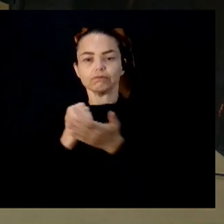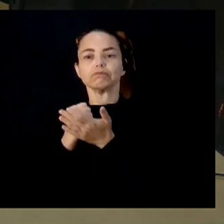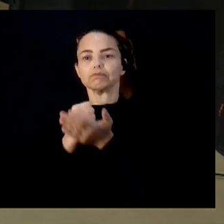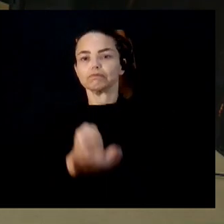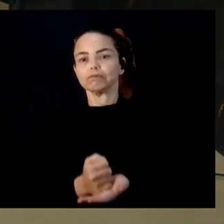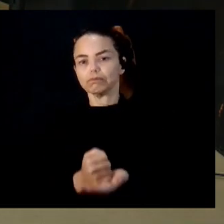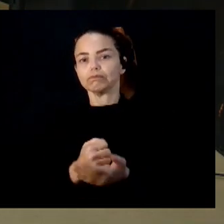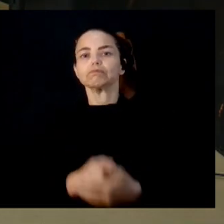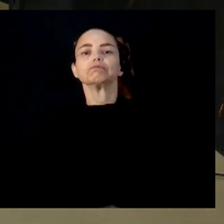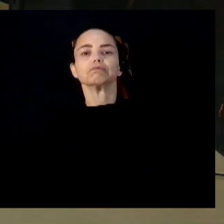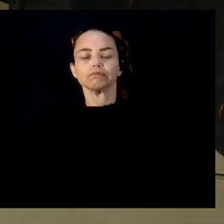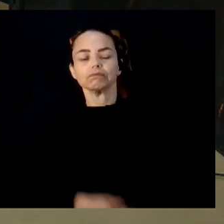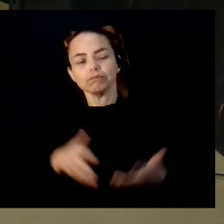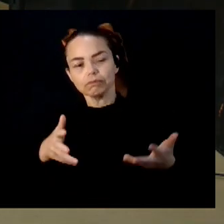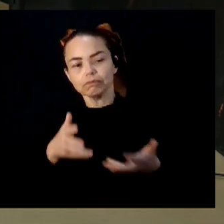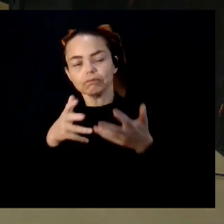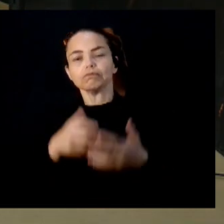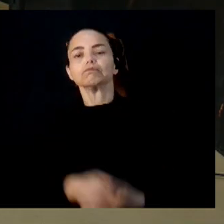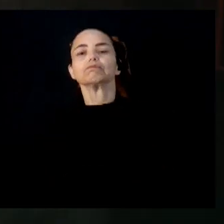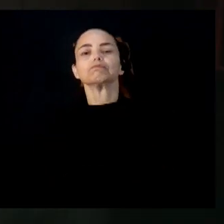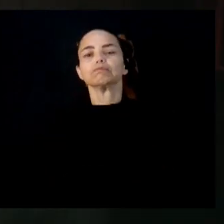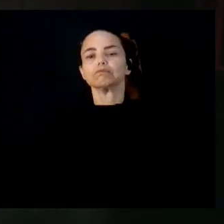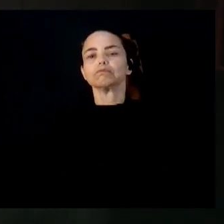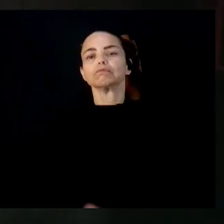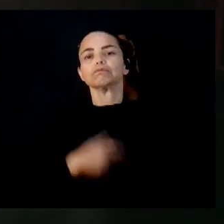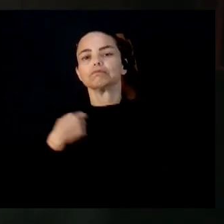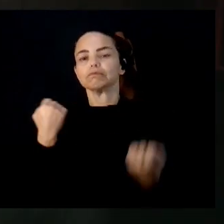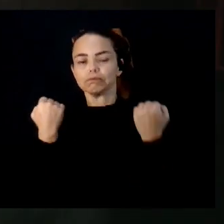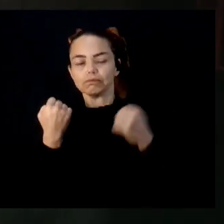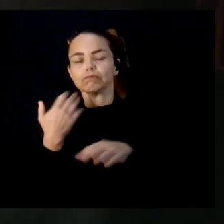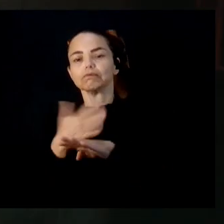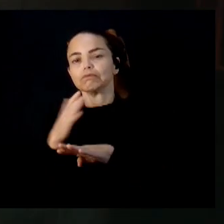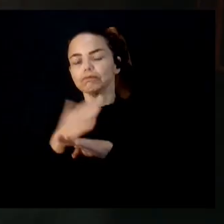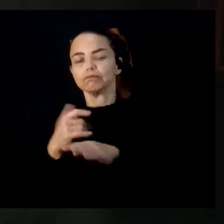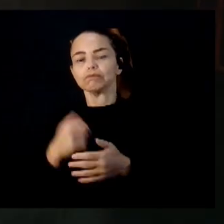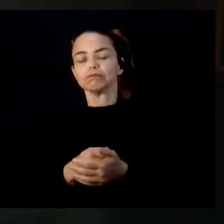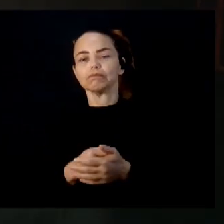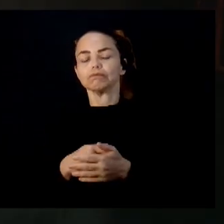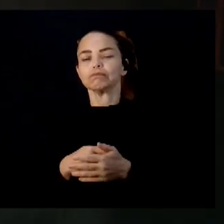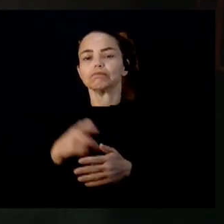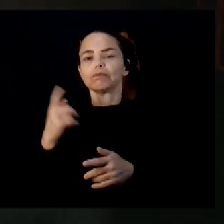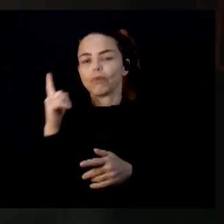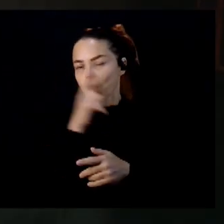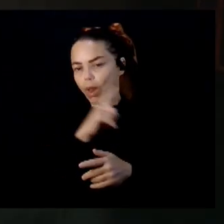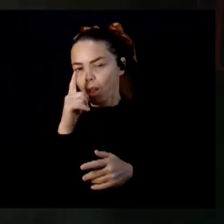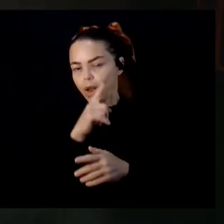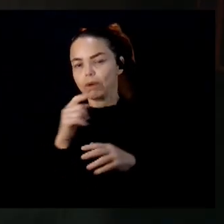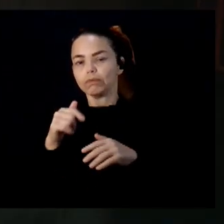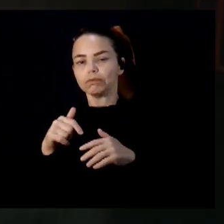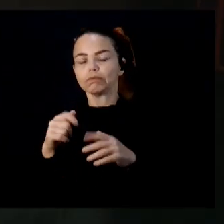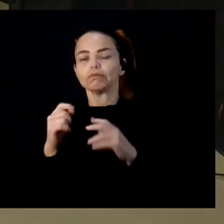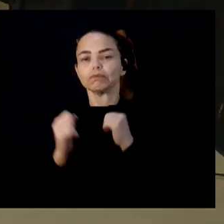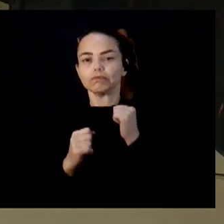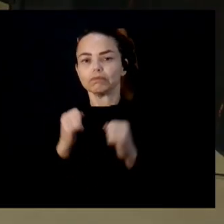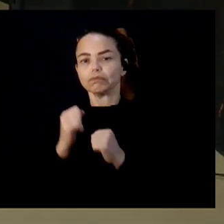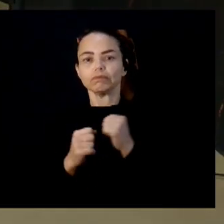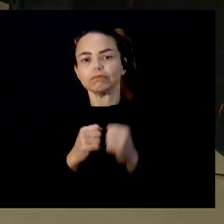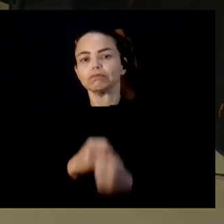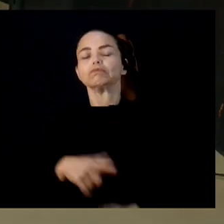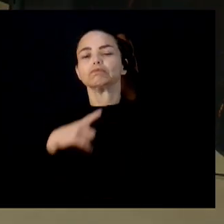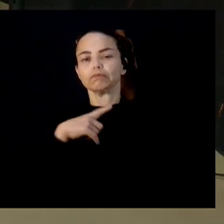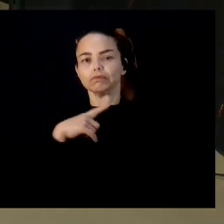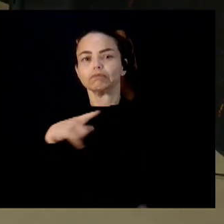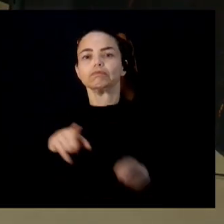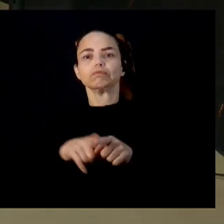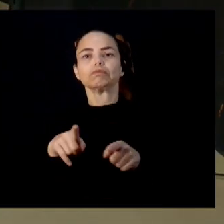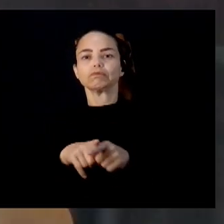isso estimula o outro a ir para o treino, a não falhar na caminhada e tudo mais. Então também tem esse lado, né? Isso que você falou